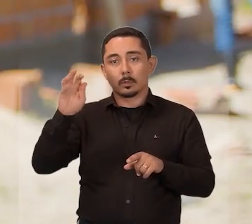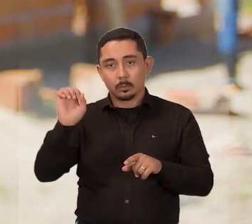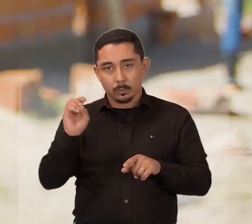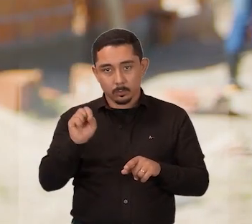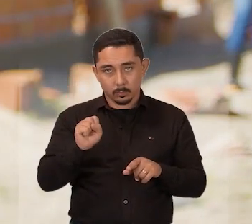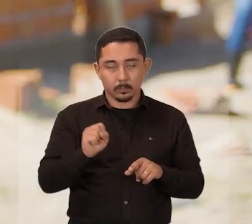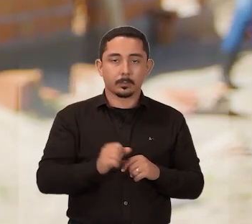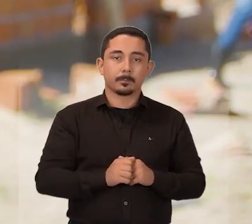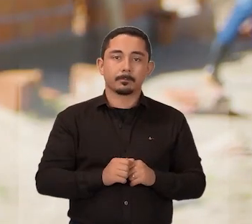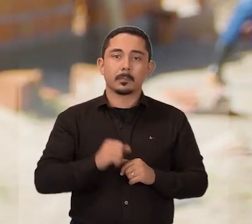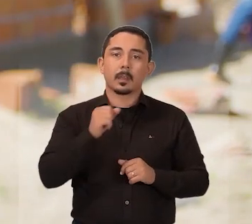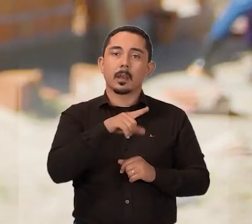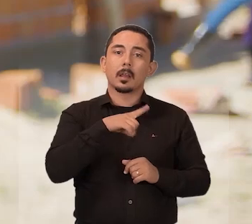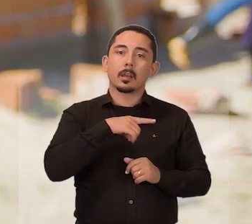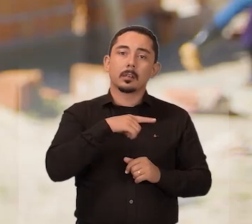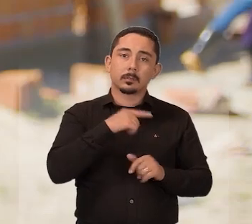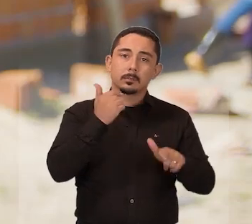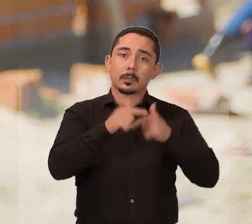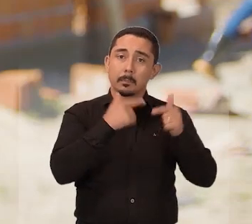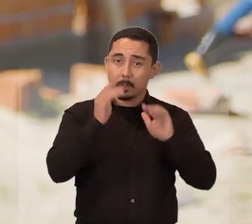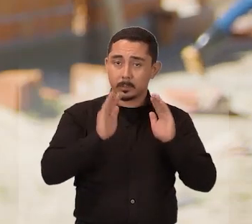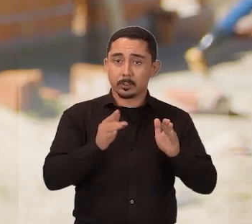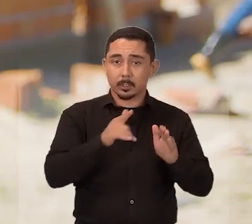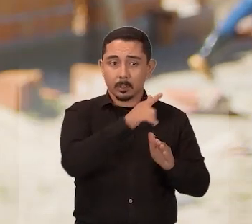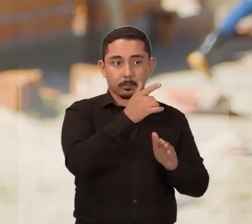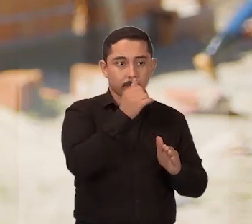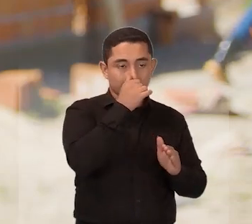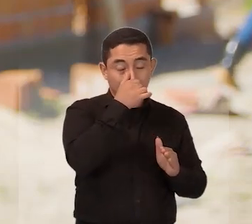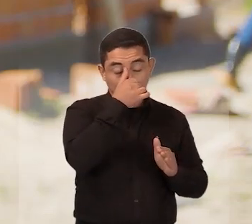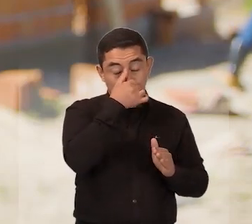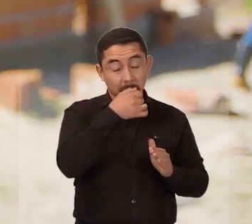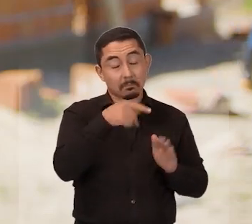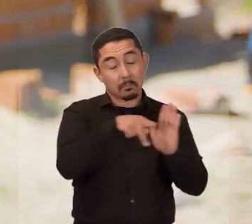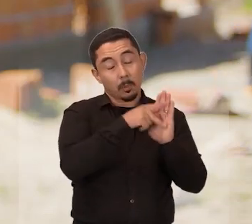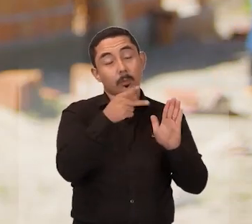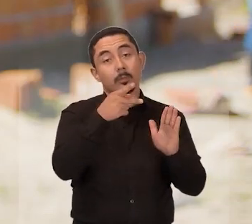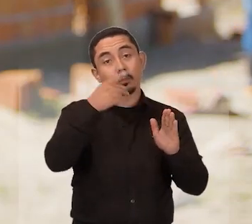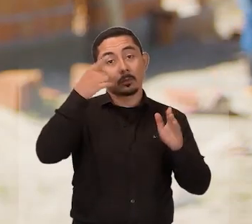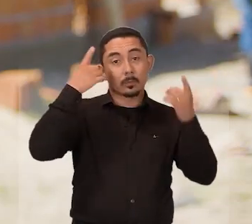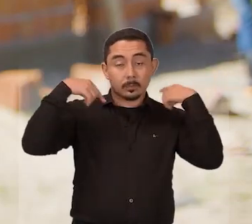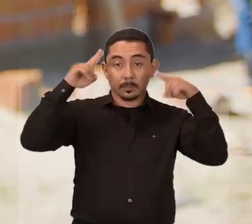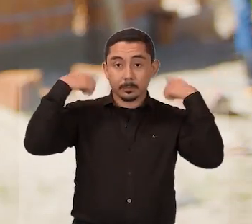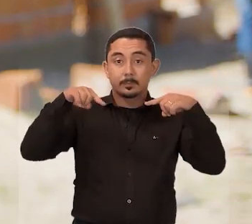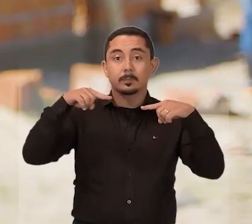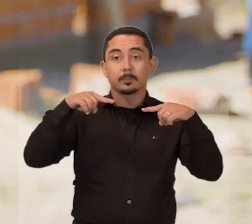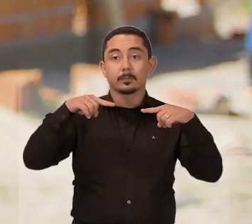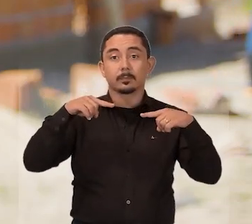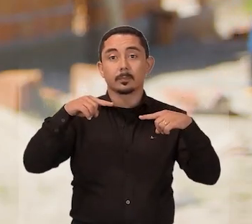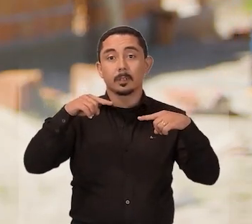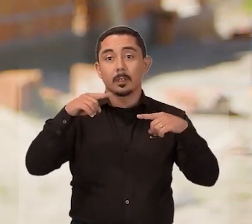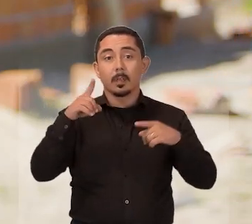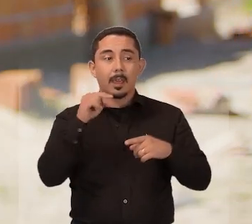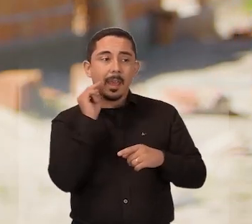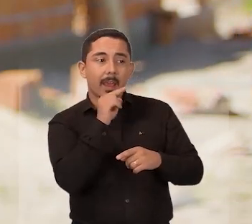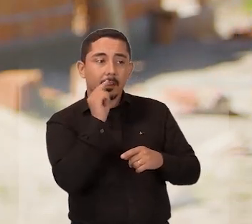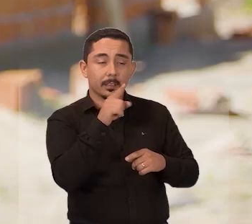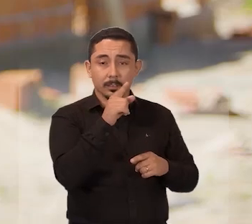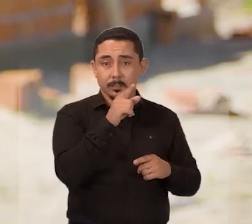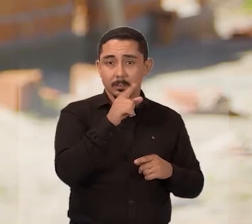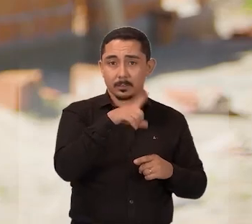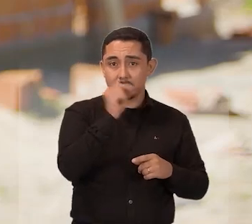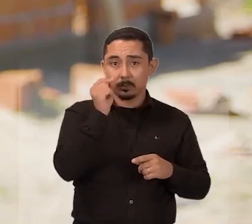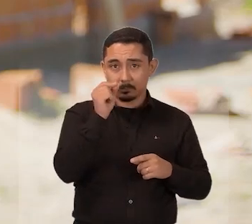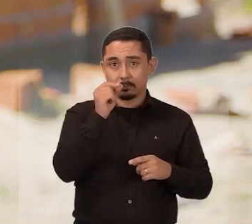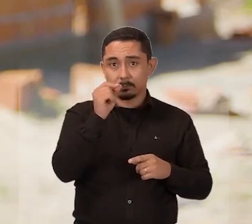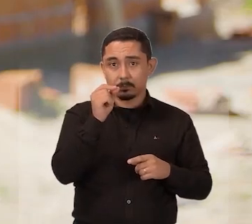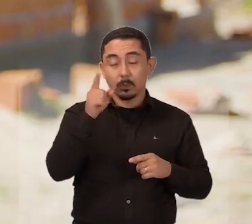era historicamente trabalhado por eles a caprinocultura e a ovinocultura. Então eles escolheram essas atividades